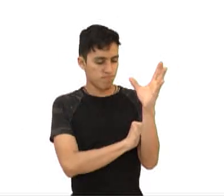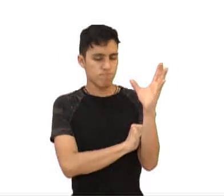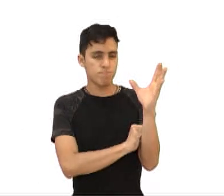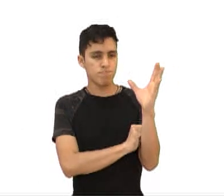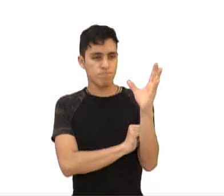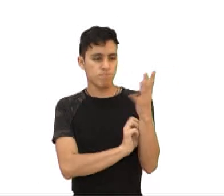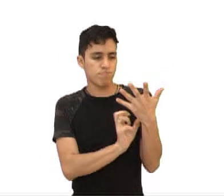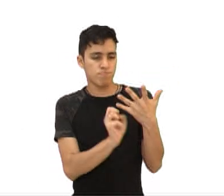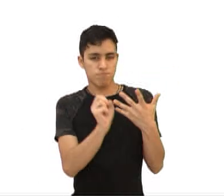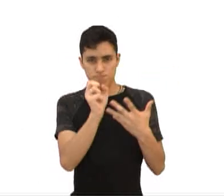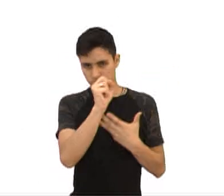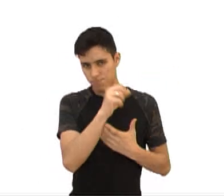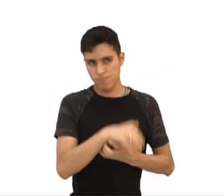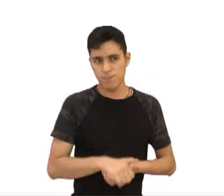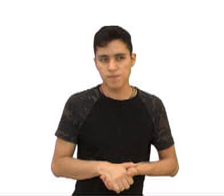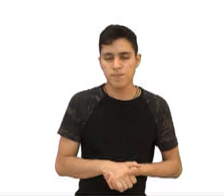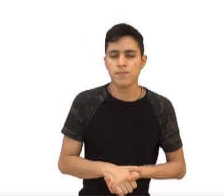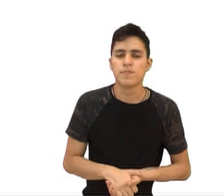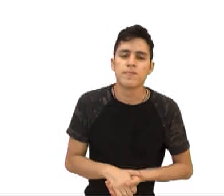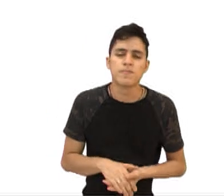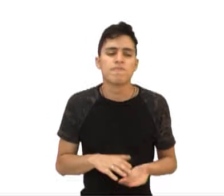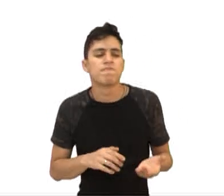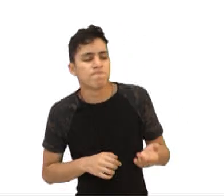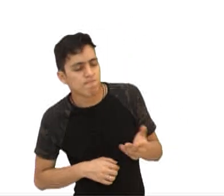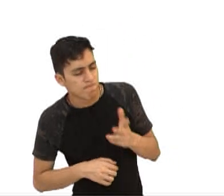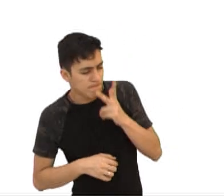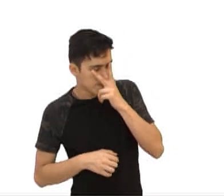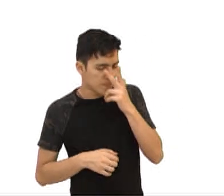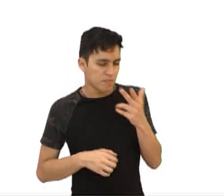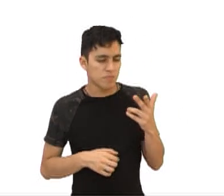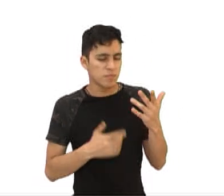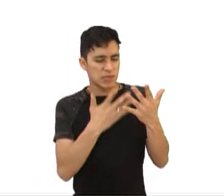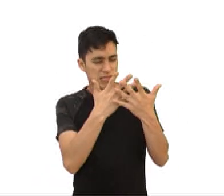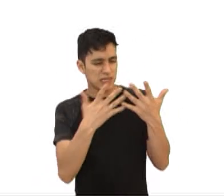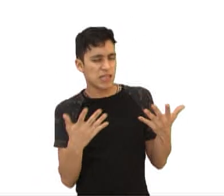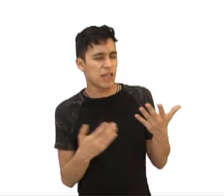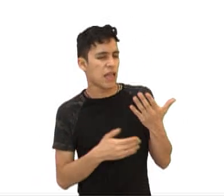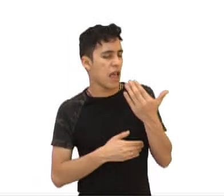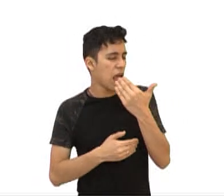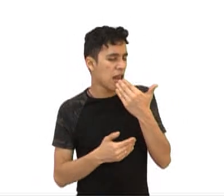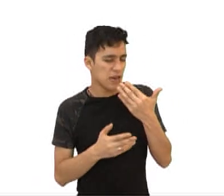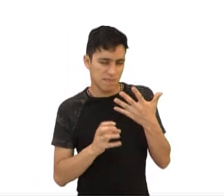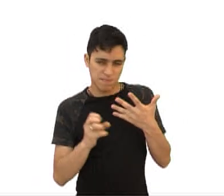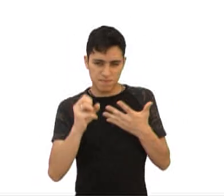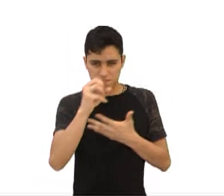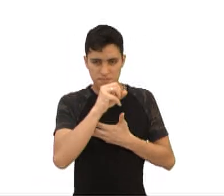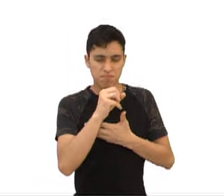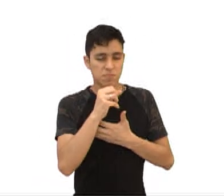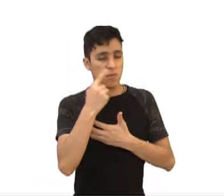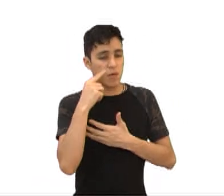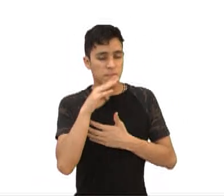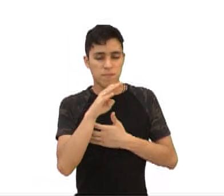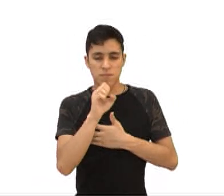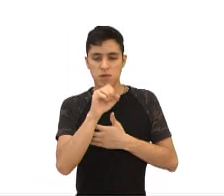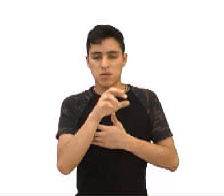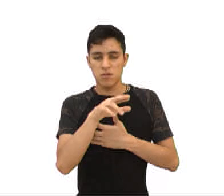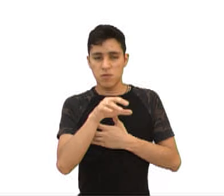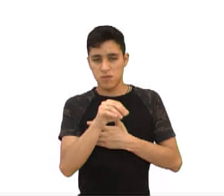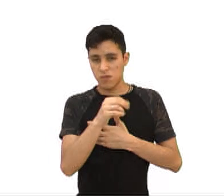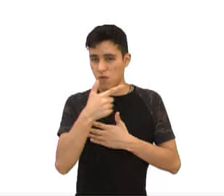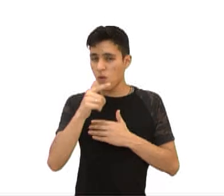que é presa do sapo. Considerando a teia alimentar descrita, é possível afirmar que o besouro ocupou os níveis